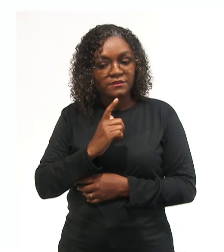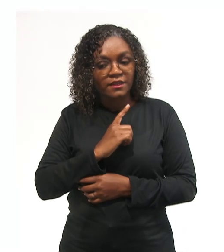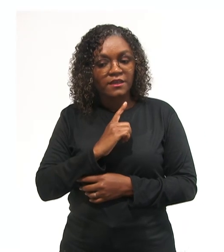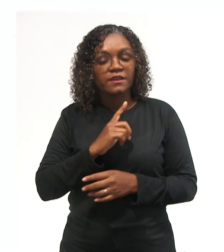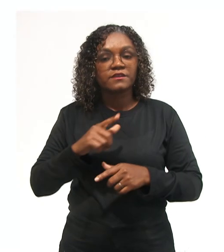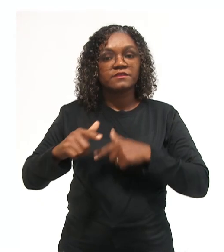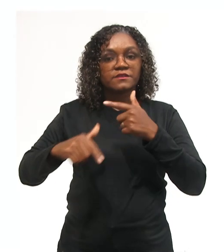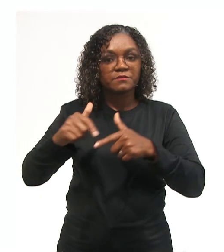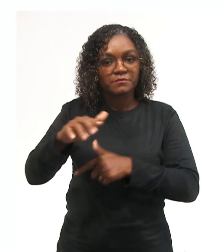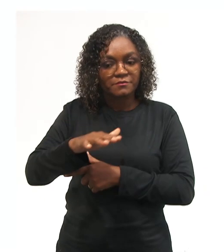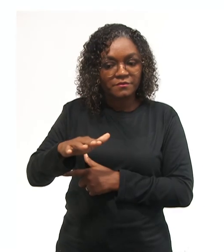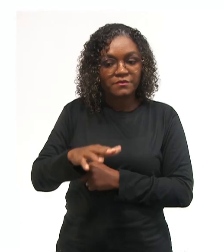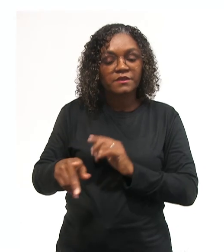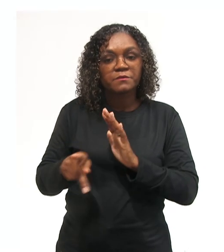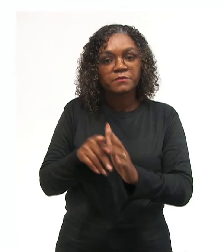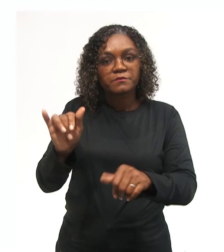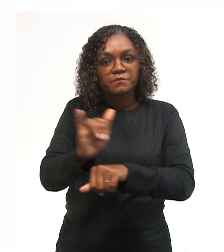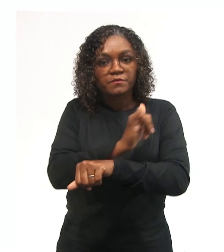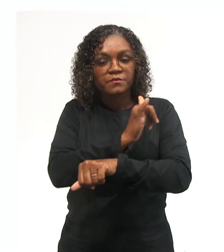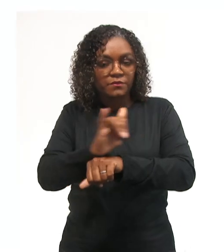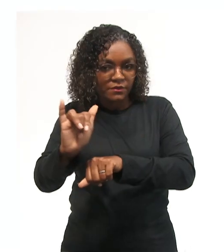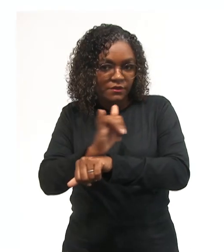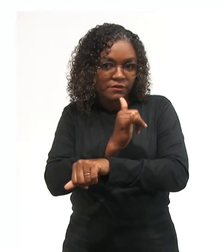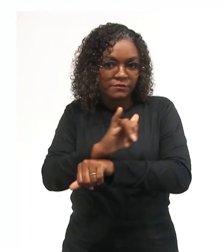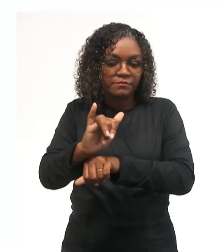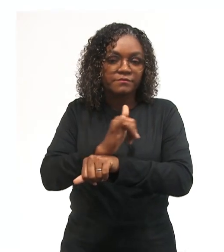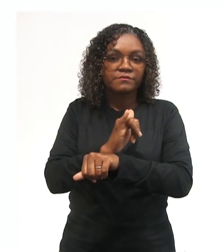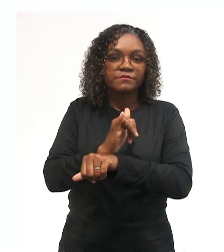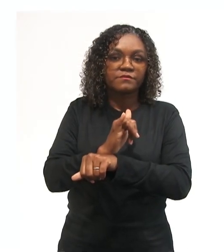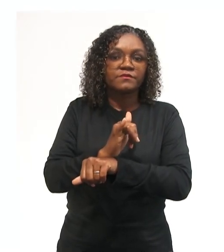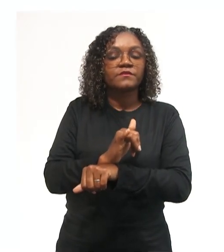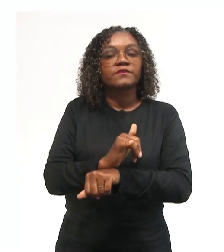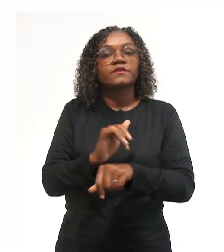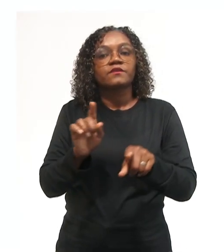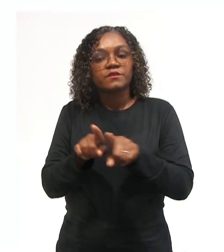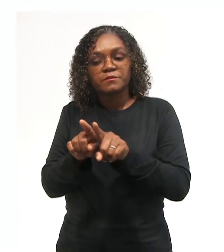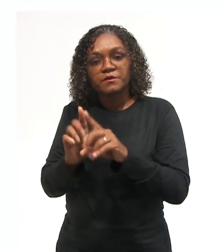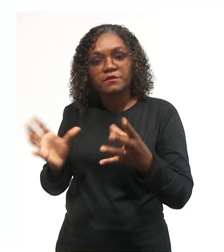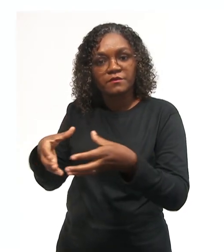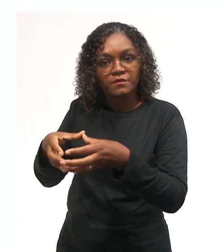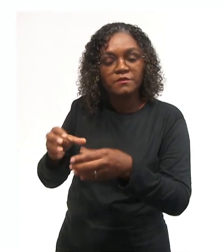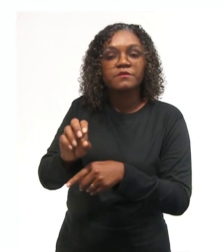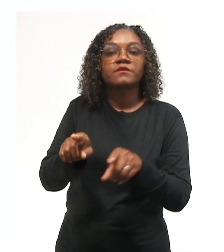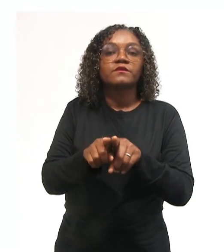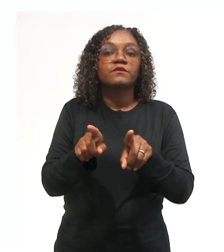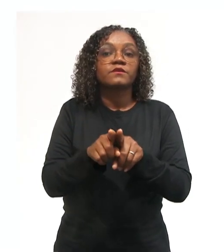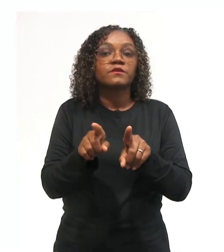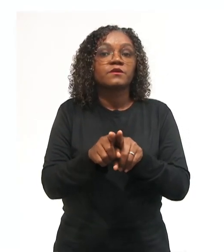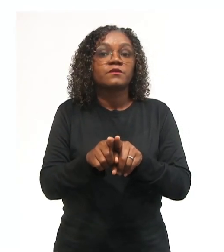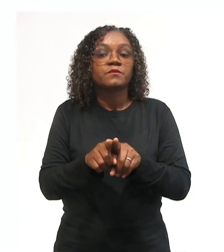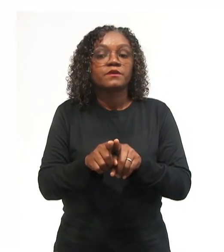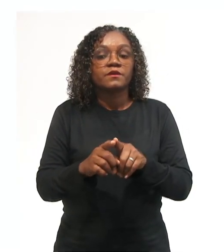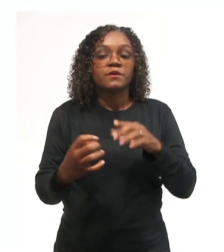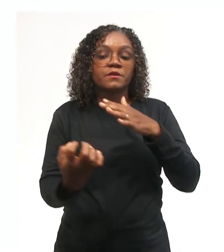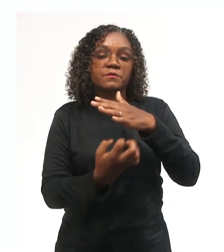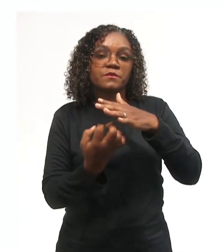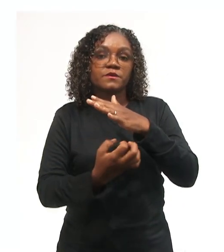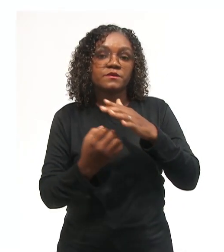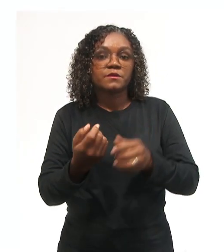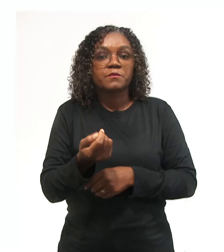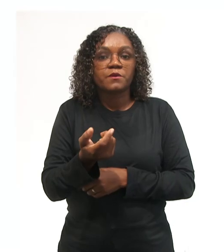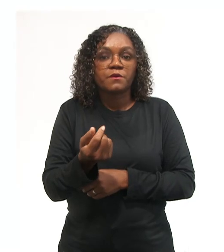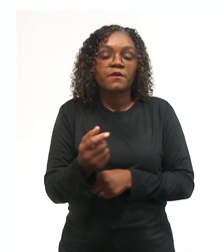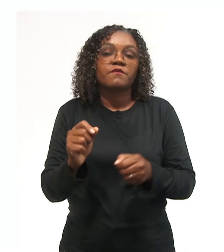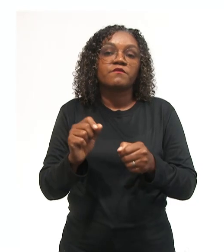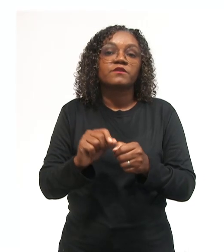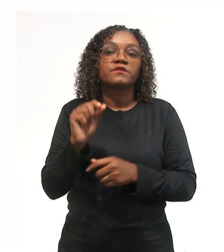tanto estratégico, né, para os negócios coletivos, como também o funcionamento de poucas empresas nesse ramo faz com